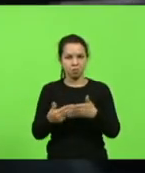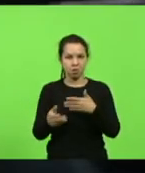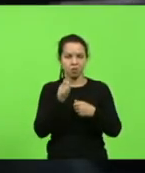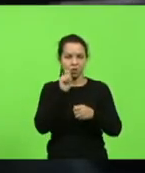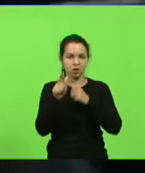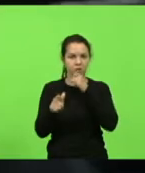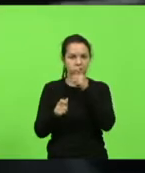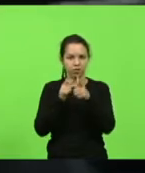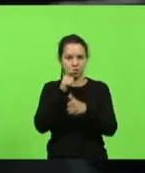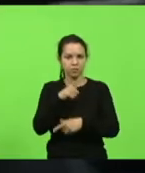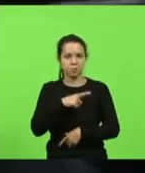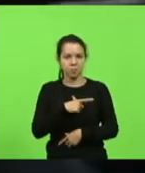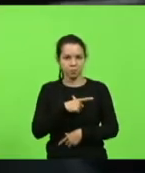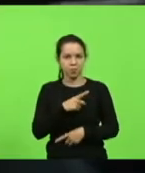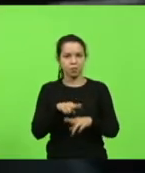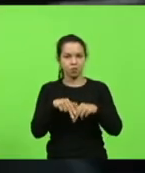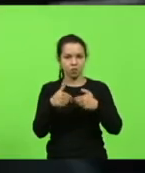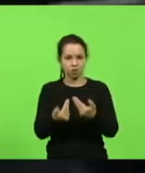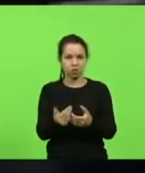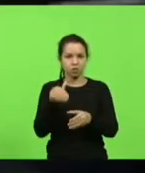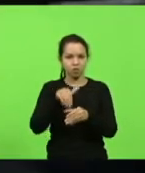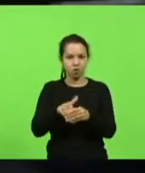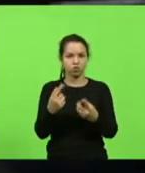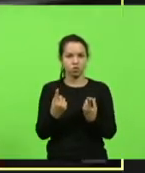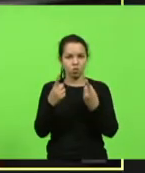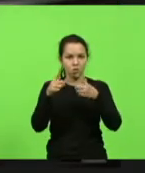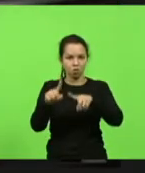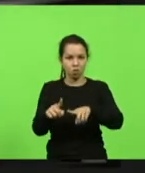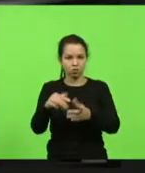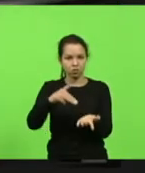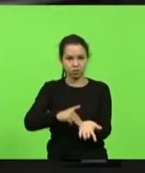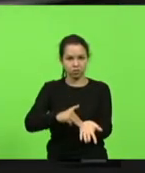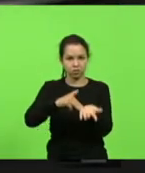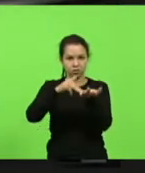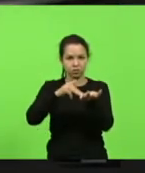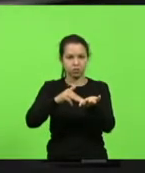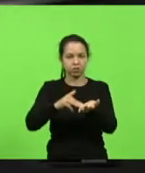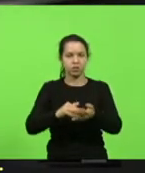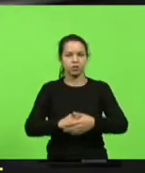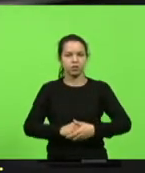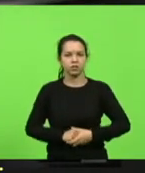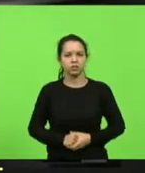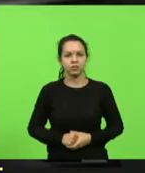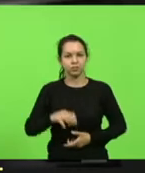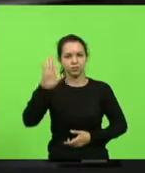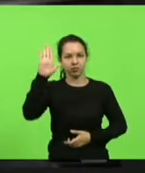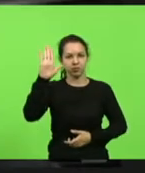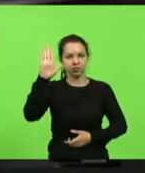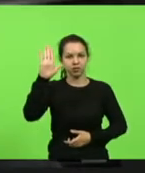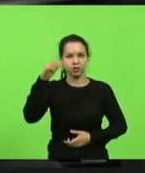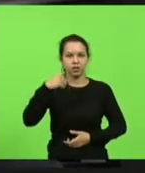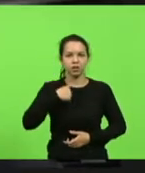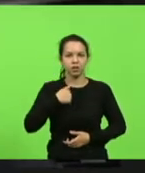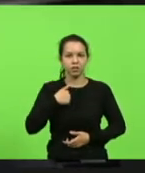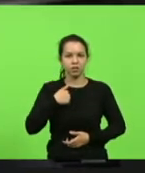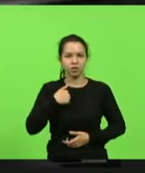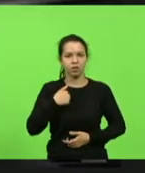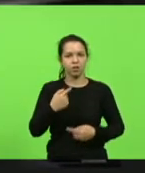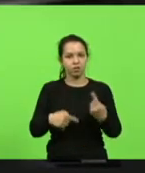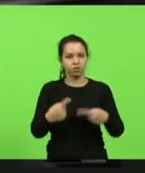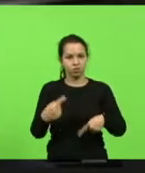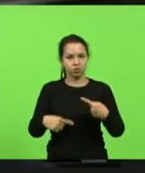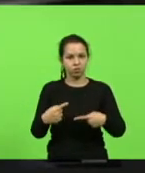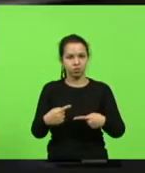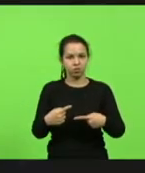isso, voto contrário a esta moção. Questão de ordem, senhor, fui citada. Olha, na seara da discussão, nós estamos